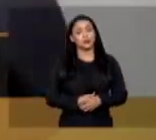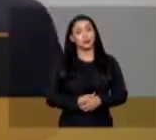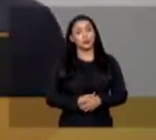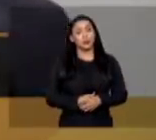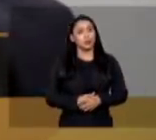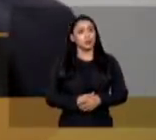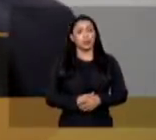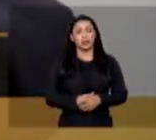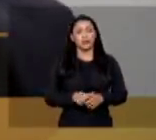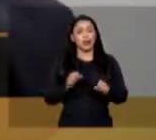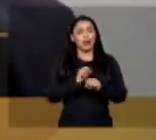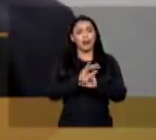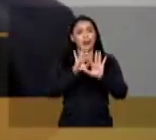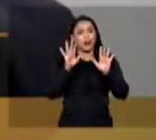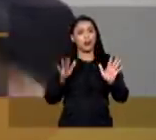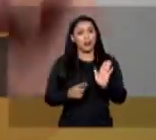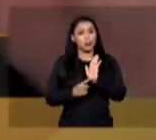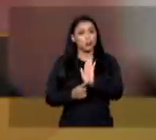vibrante,